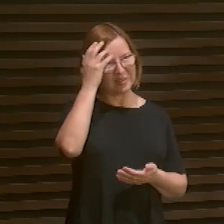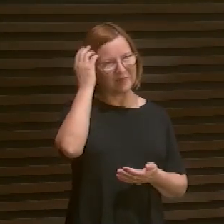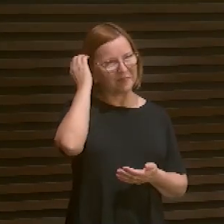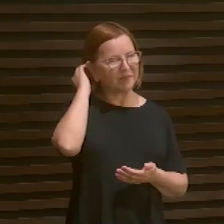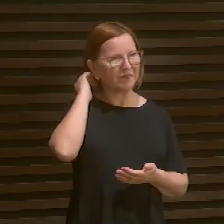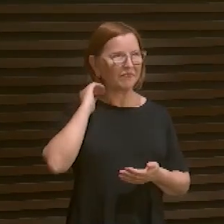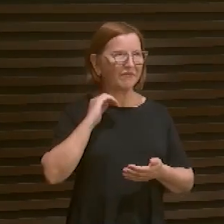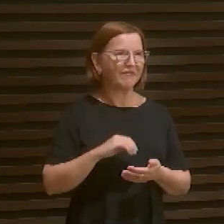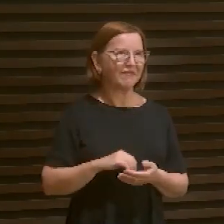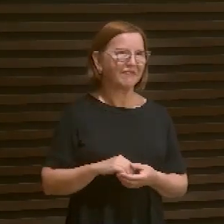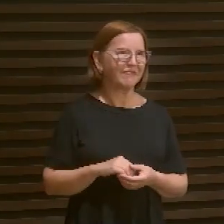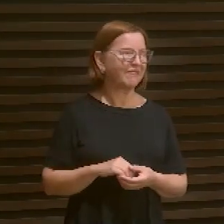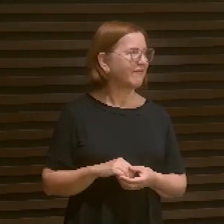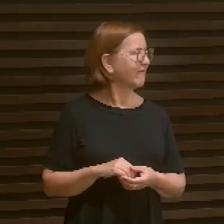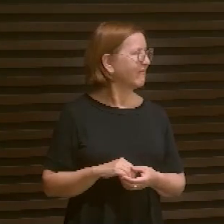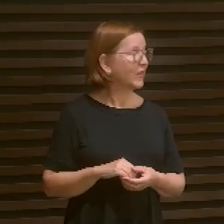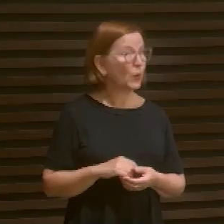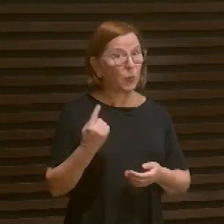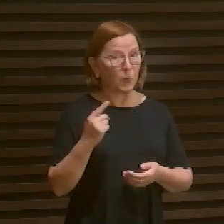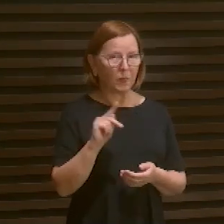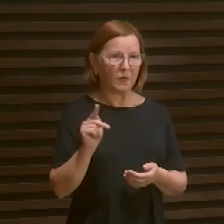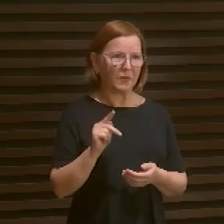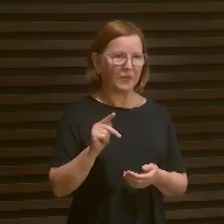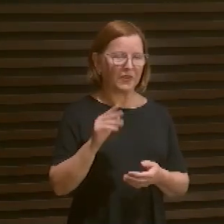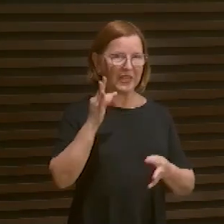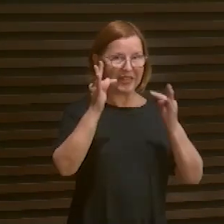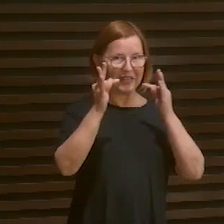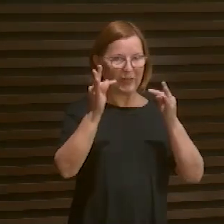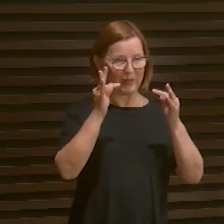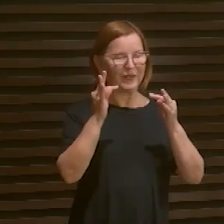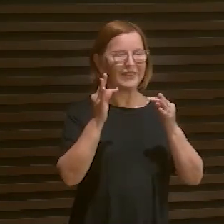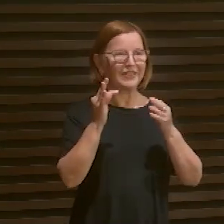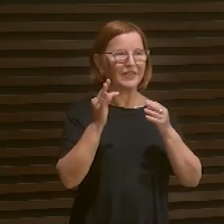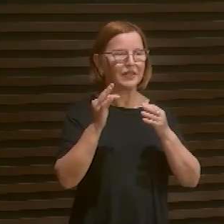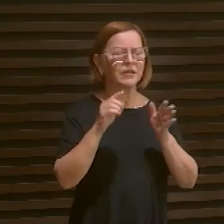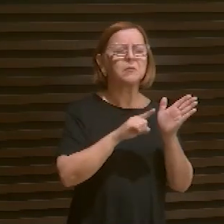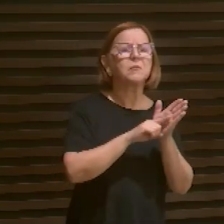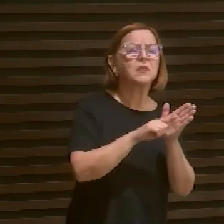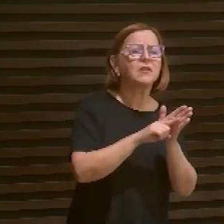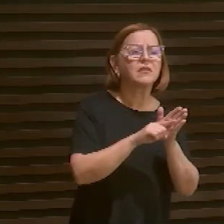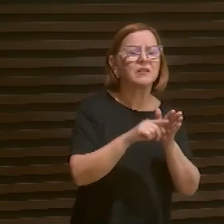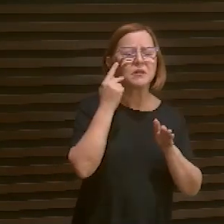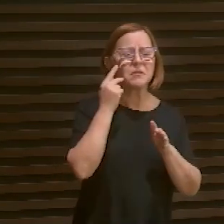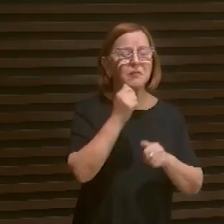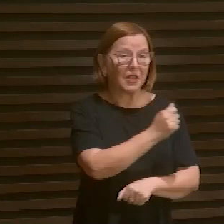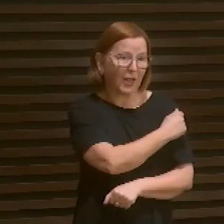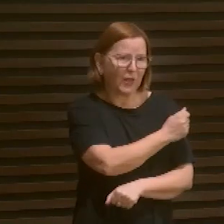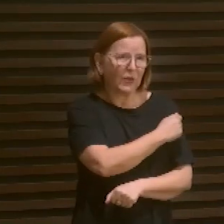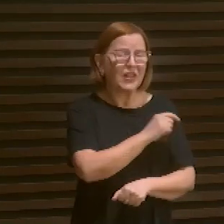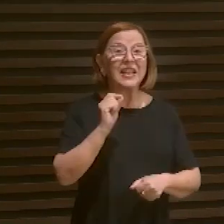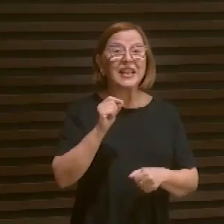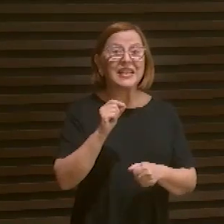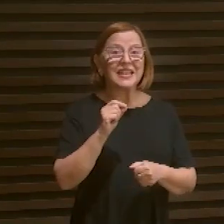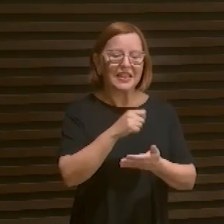Um professor de teologia, num seminário, ele perguntou aos alunos assim: quem foi